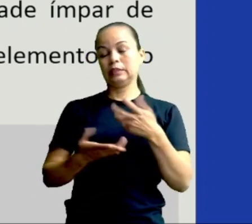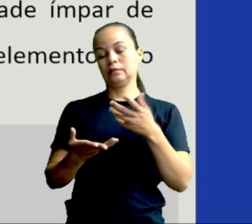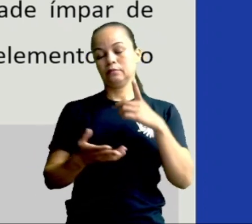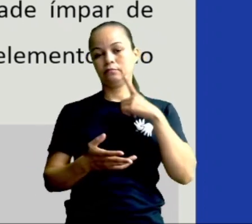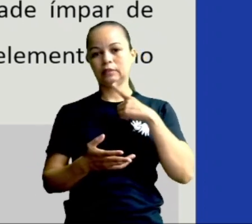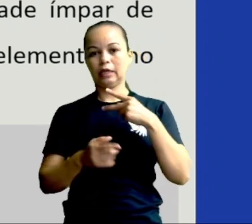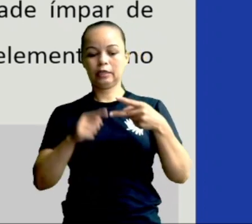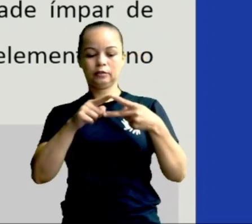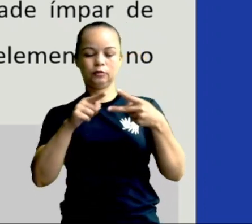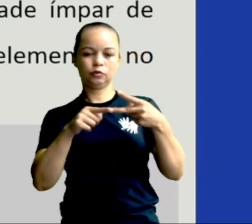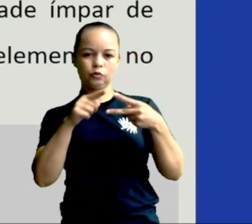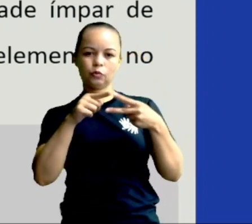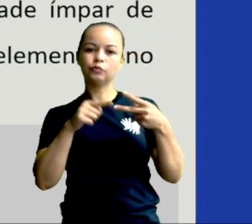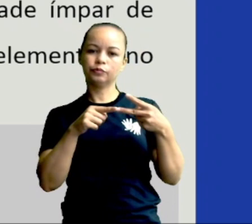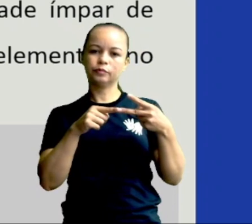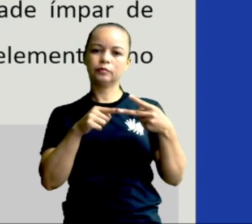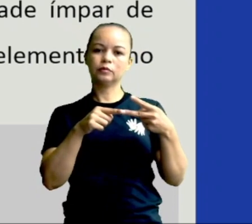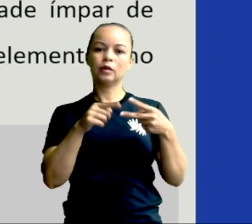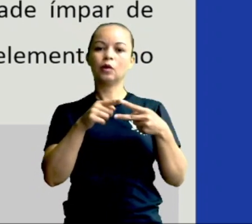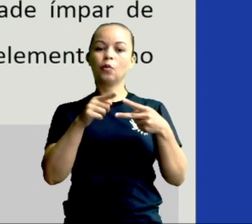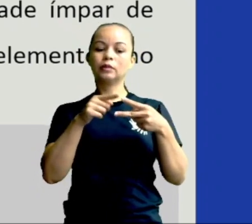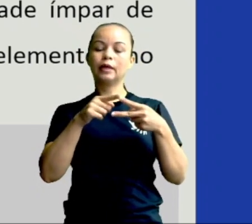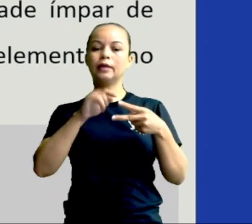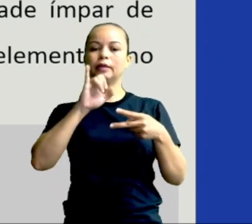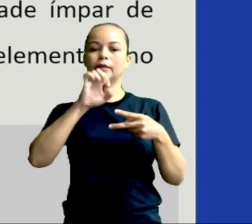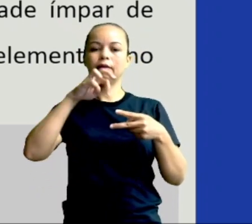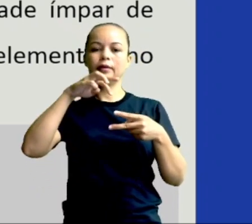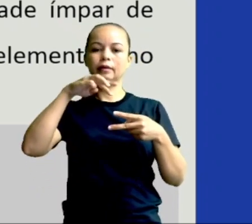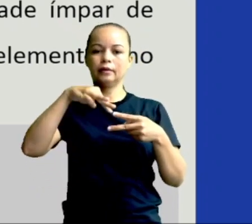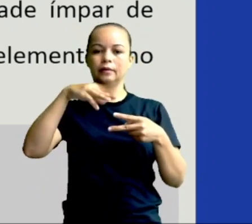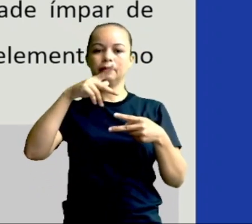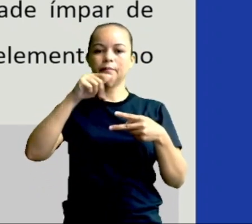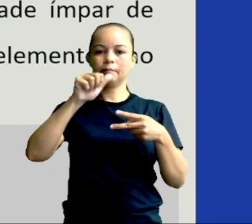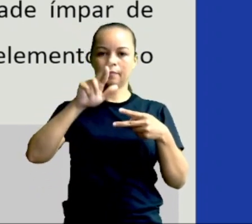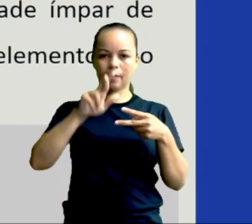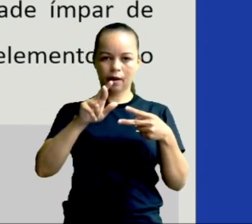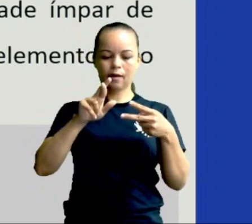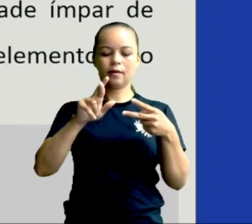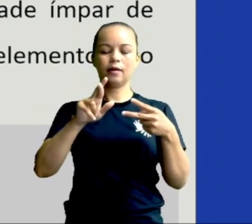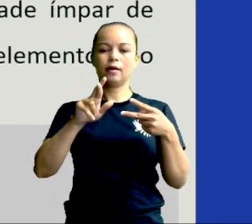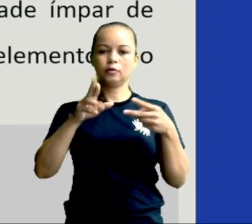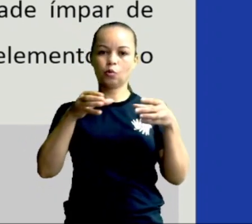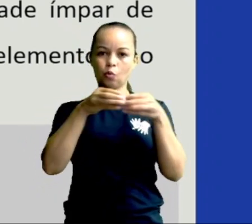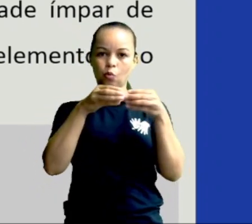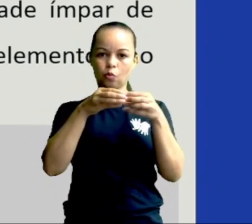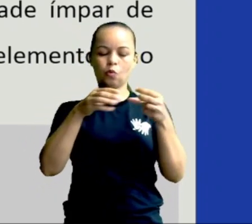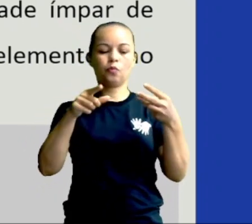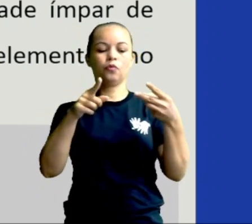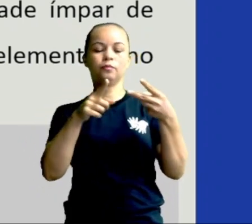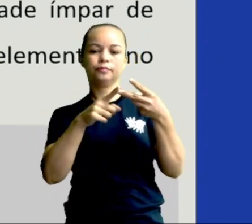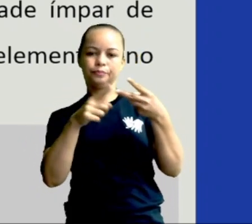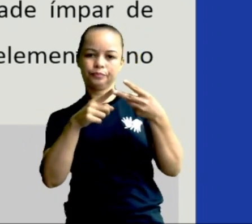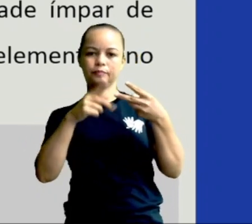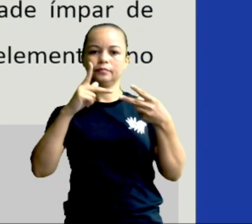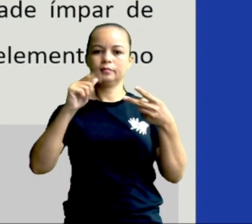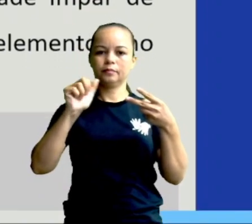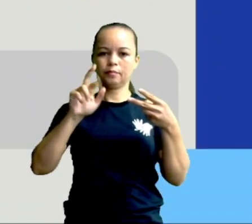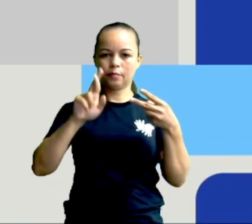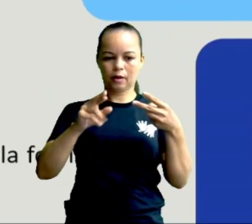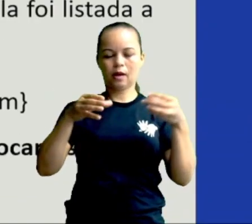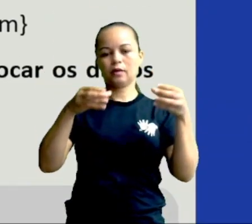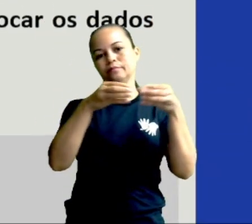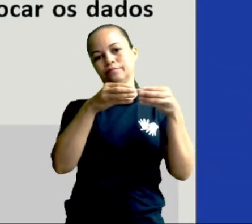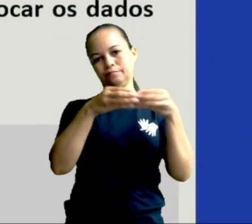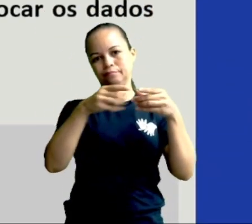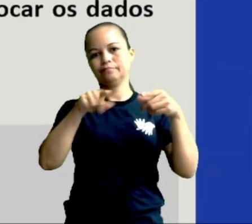casos. Quando há uma quantidade ímpar de elementos no conjunto e quando há uma quantidade par de elementos no